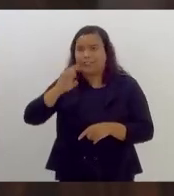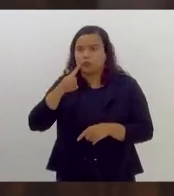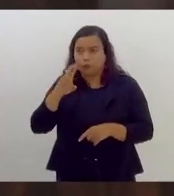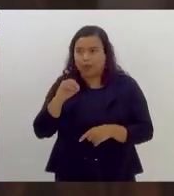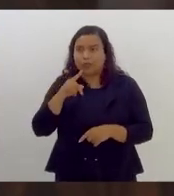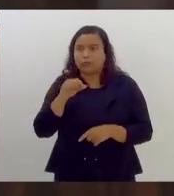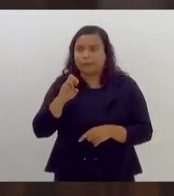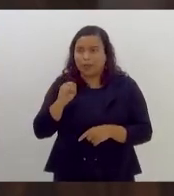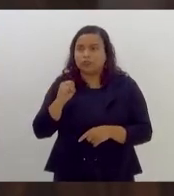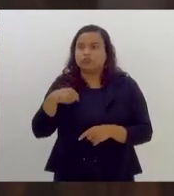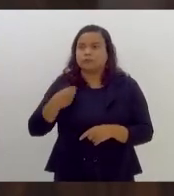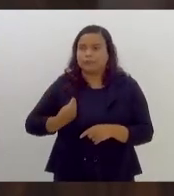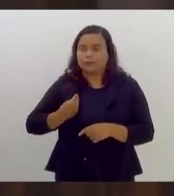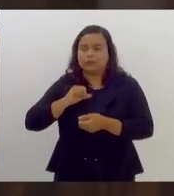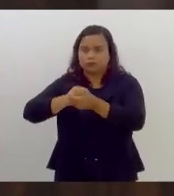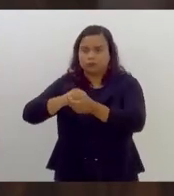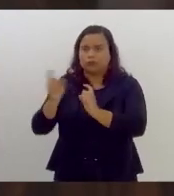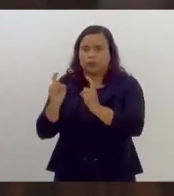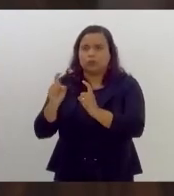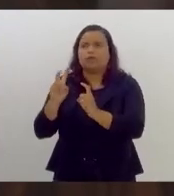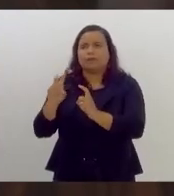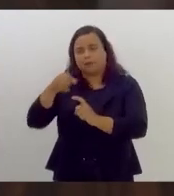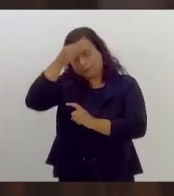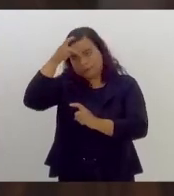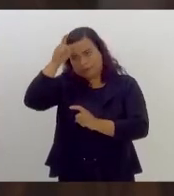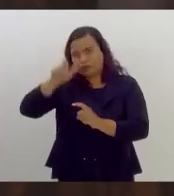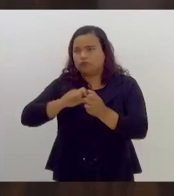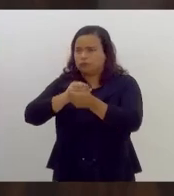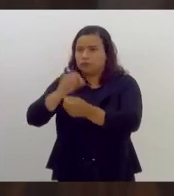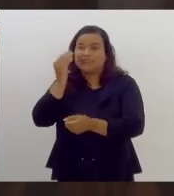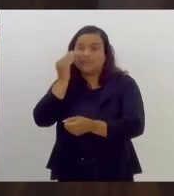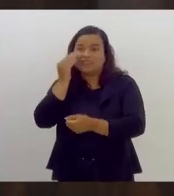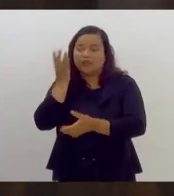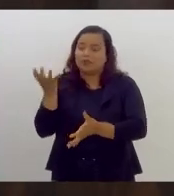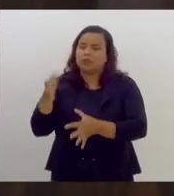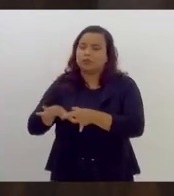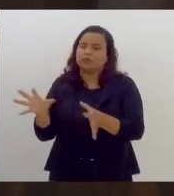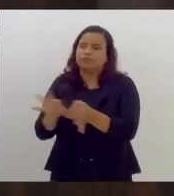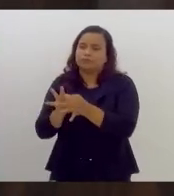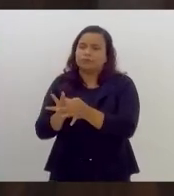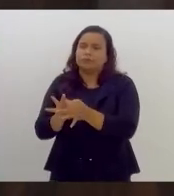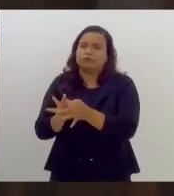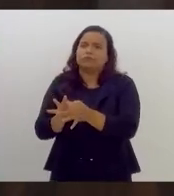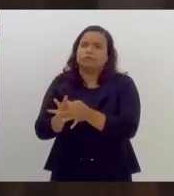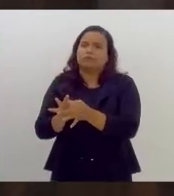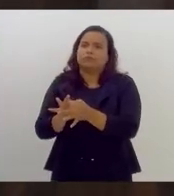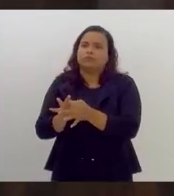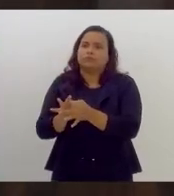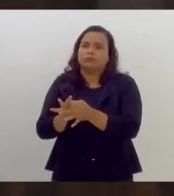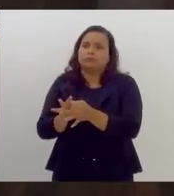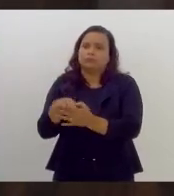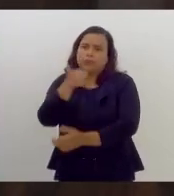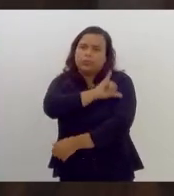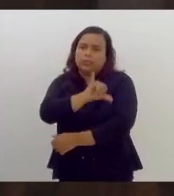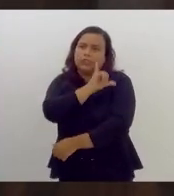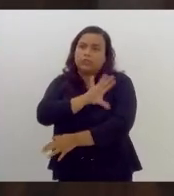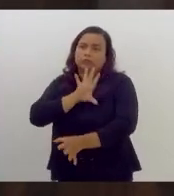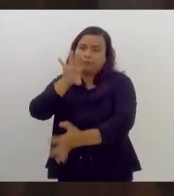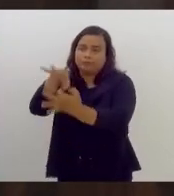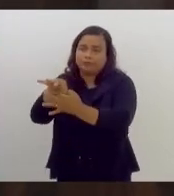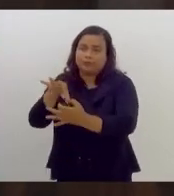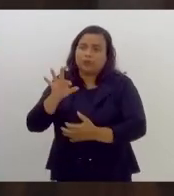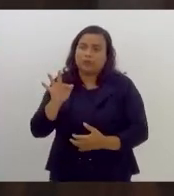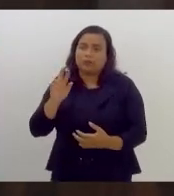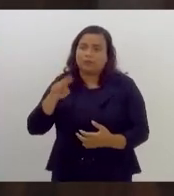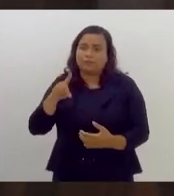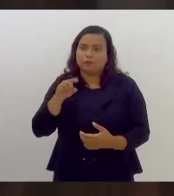possa tentar um encaminhamento para resolvermos a questão da inclusão do Rio no Fundeb. Vamos tentar um